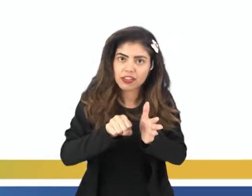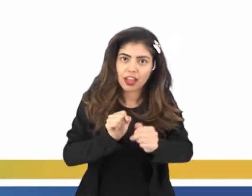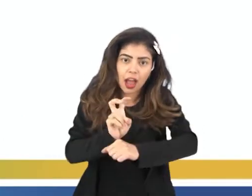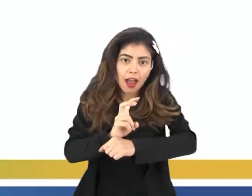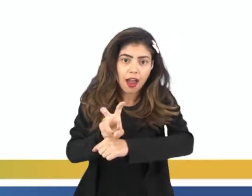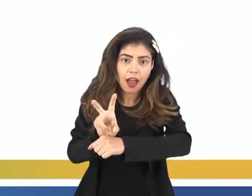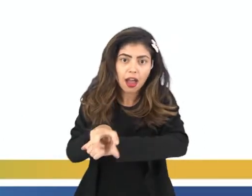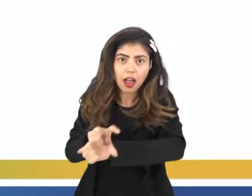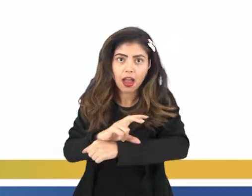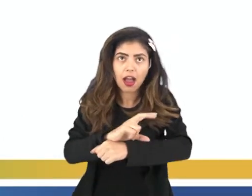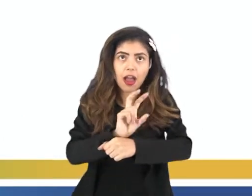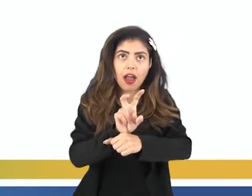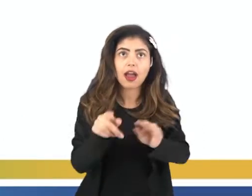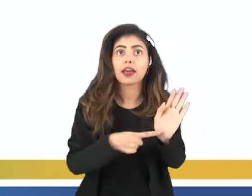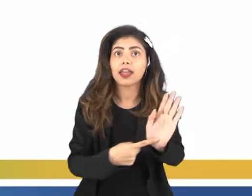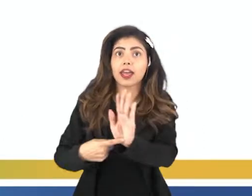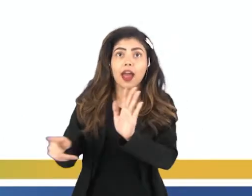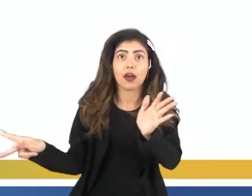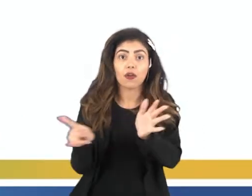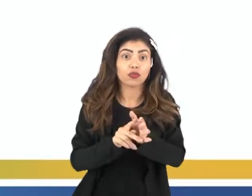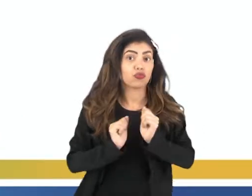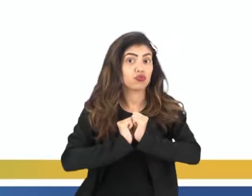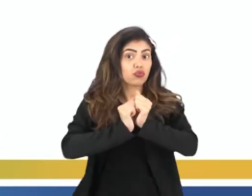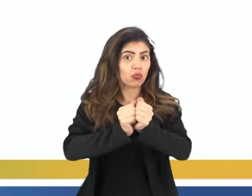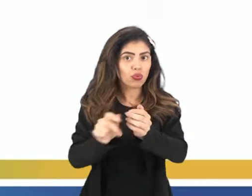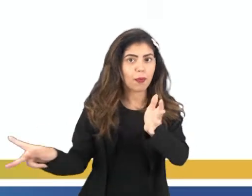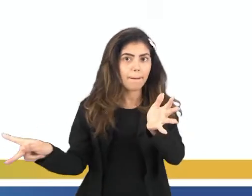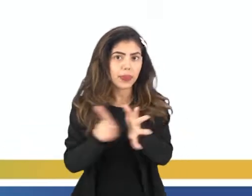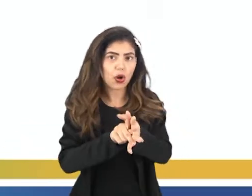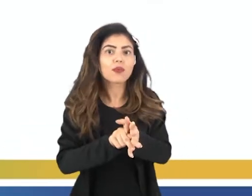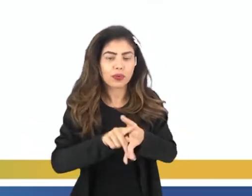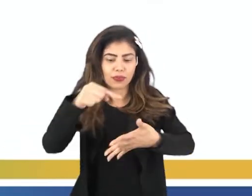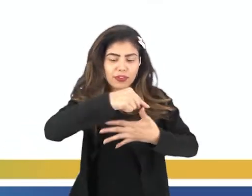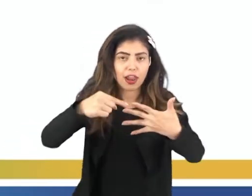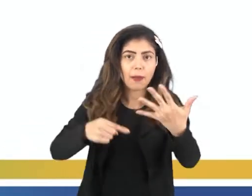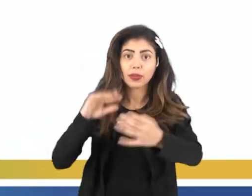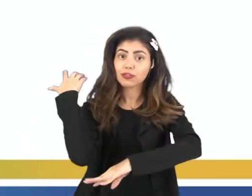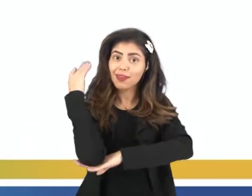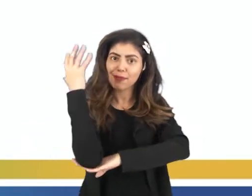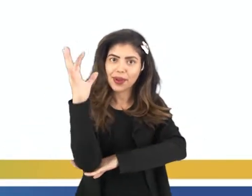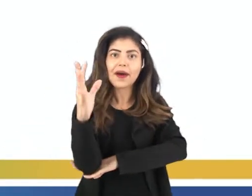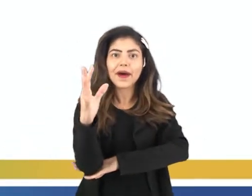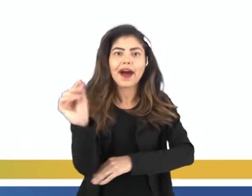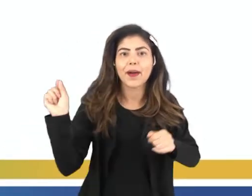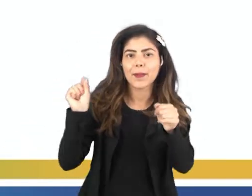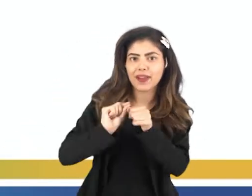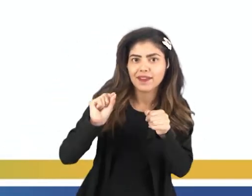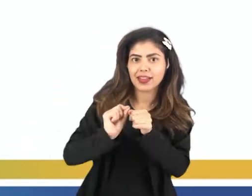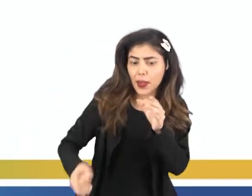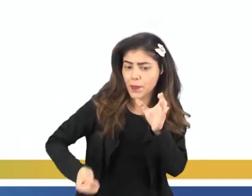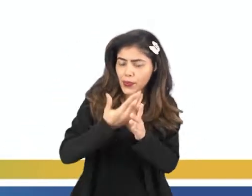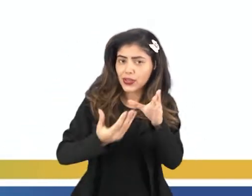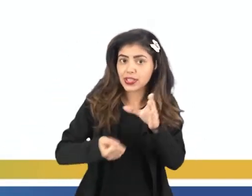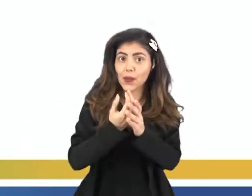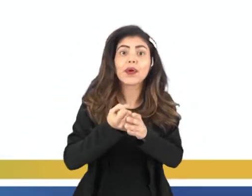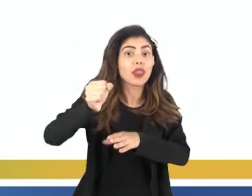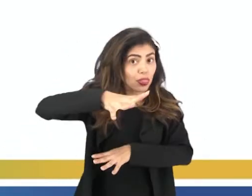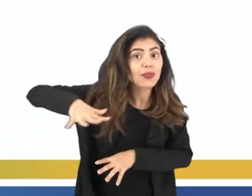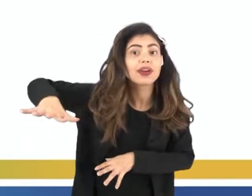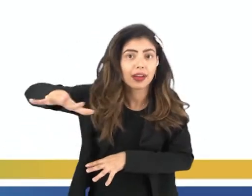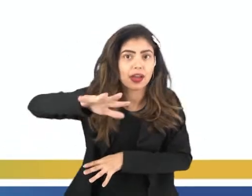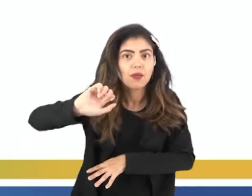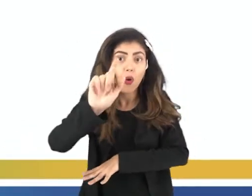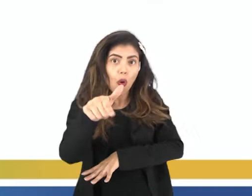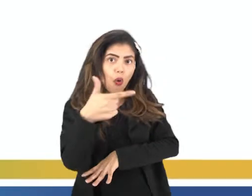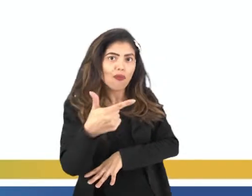deixou de estar totalmente dependente dos elementos naturais para realizar a produção no campo. Em